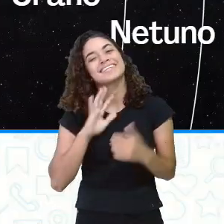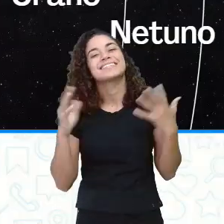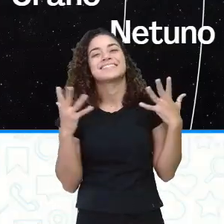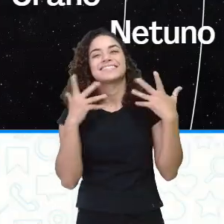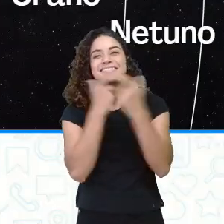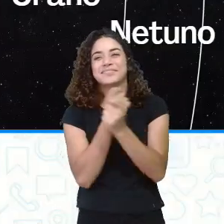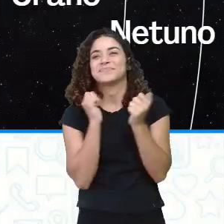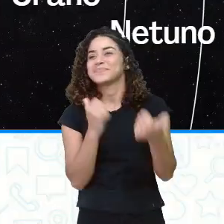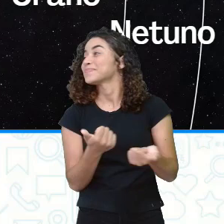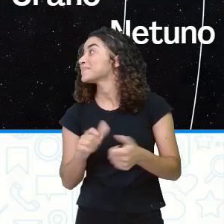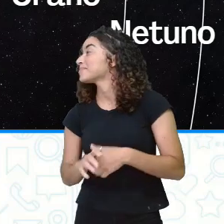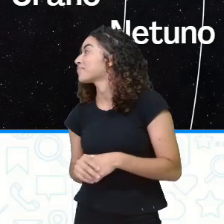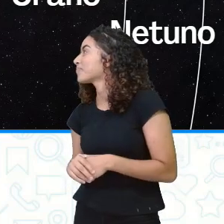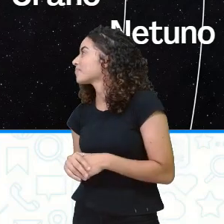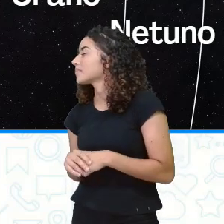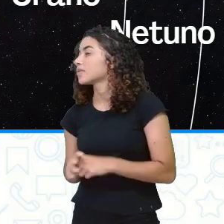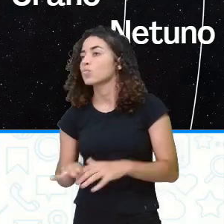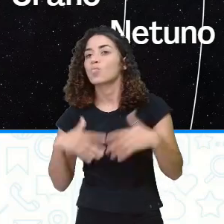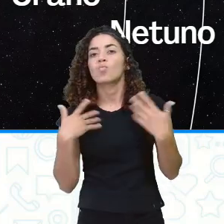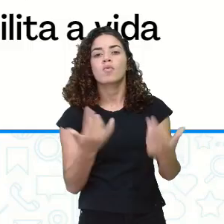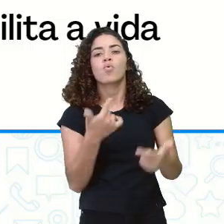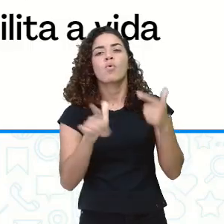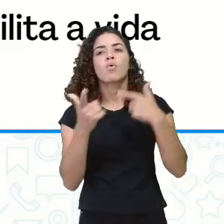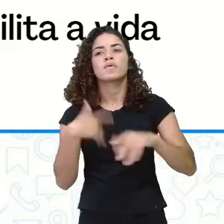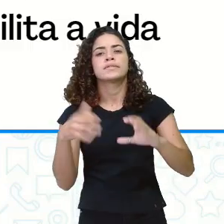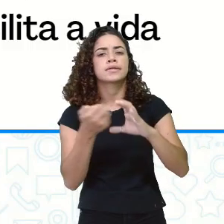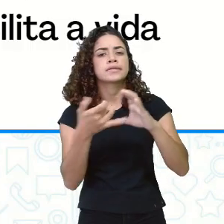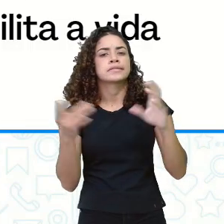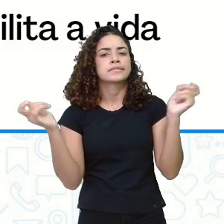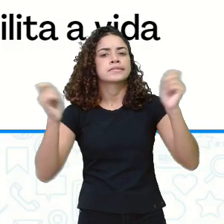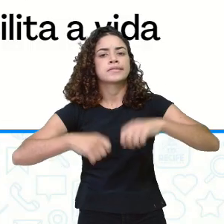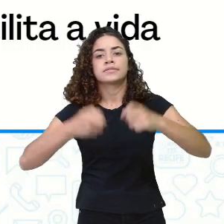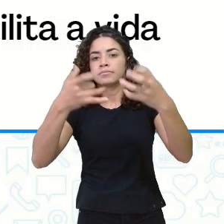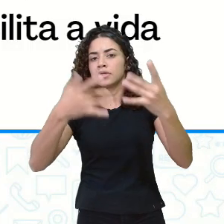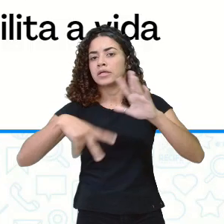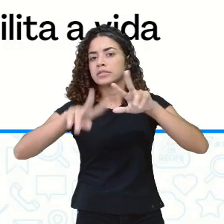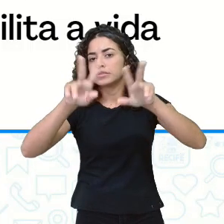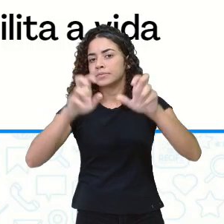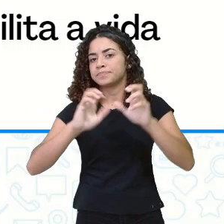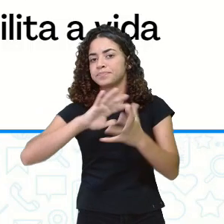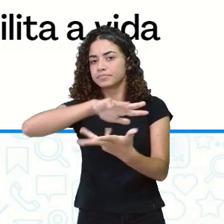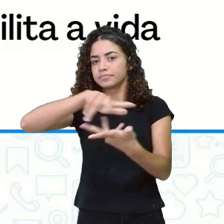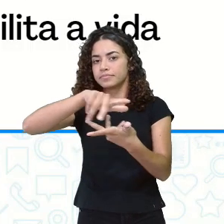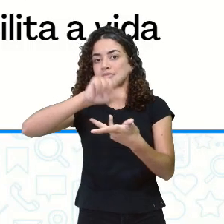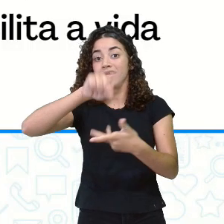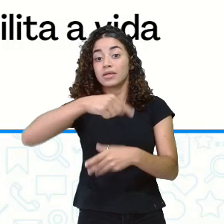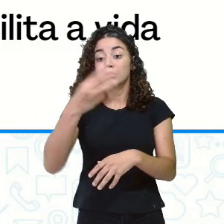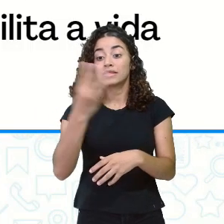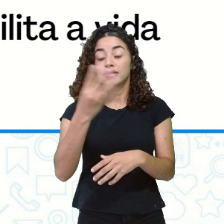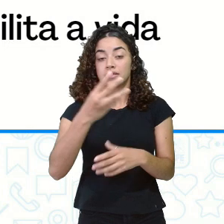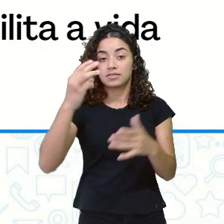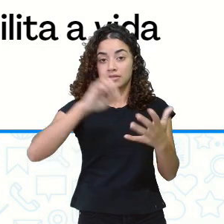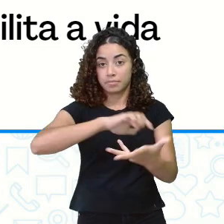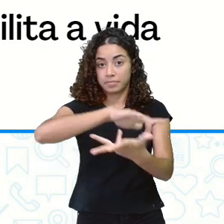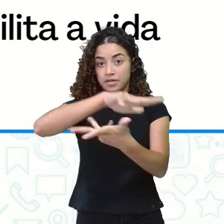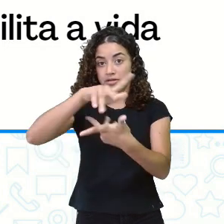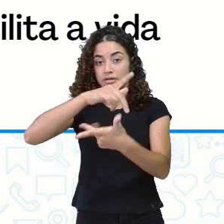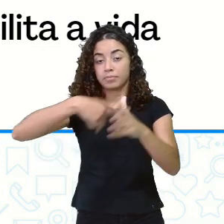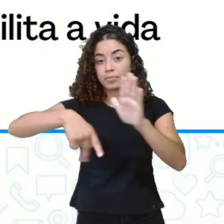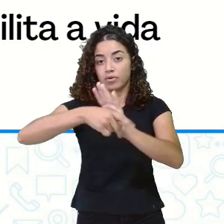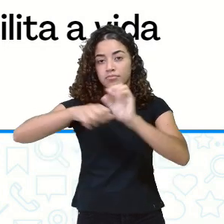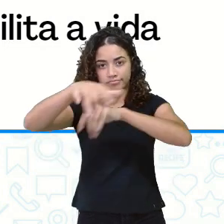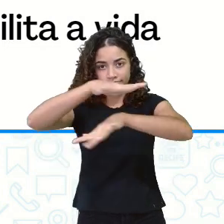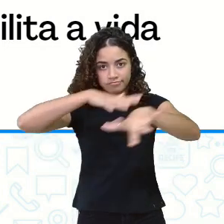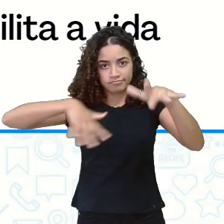né? Então, quais outras características eu posso falar da Terra? A Terra é o terceiro planeta do Sistema Solar,